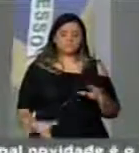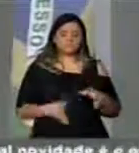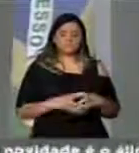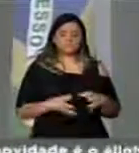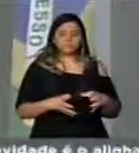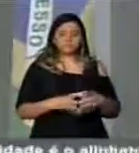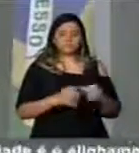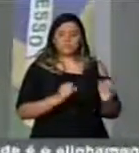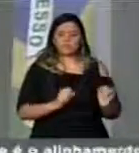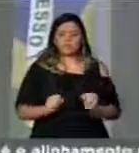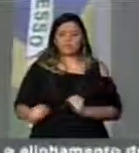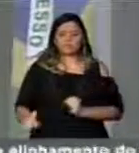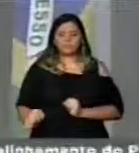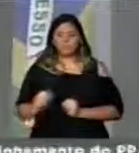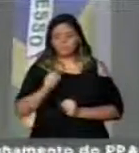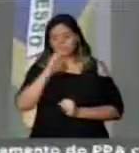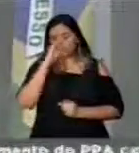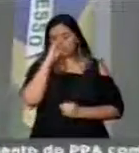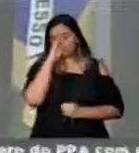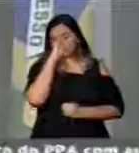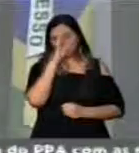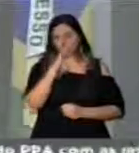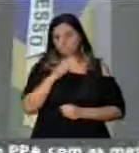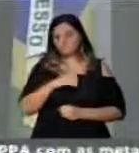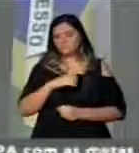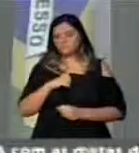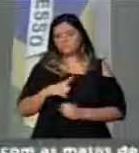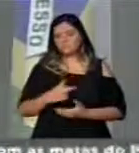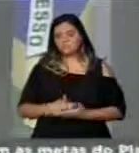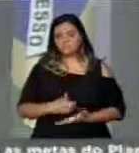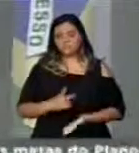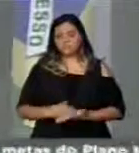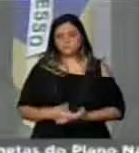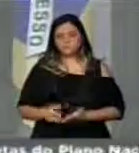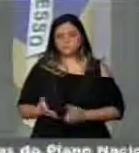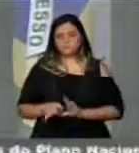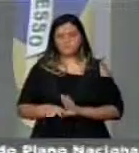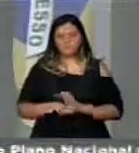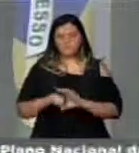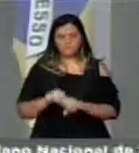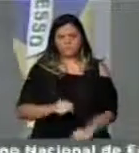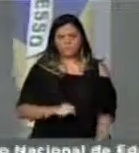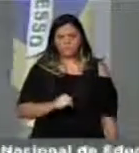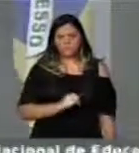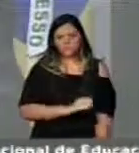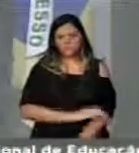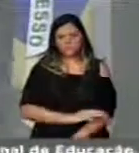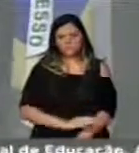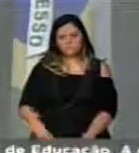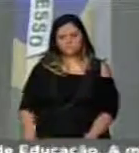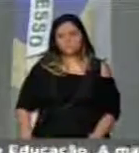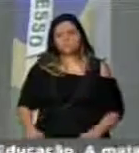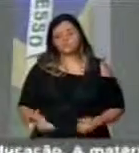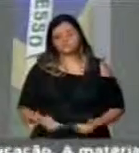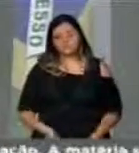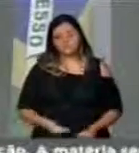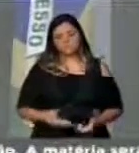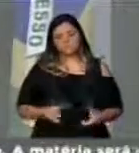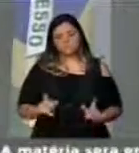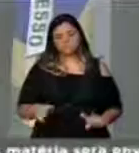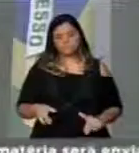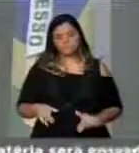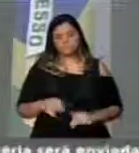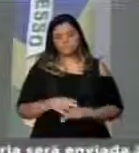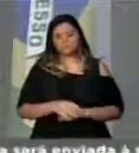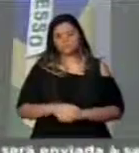outros que têm a mesma formação que passa um concurso de fim de muitas dificuldades que plabo tom da mesma forma e são